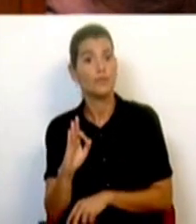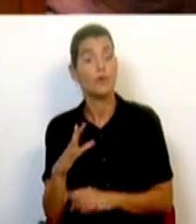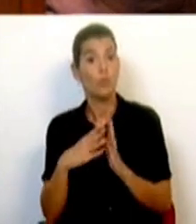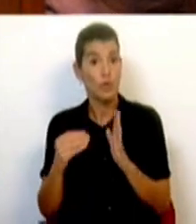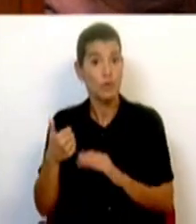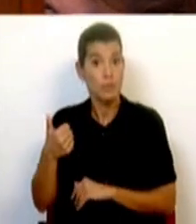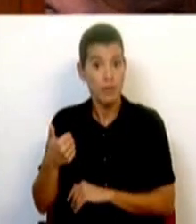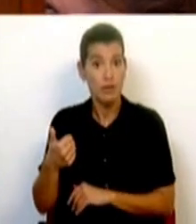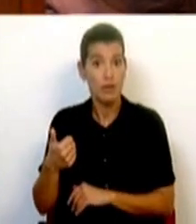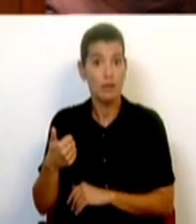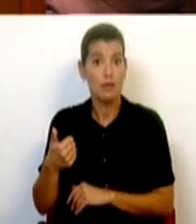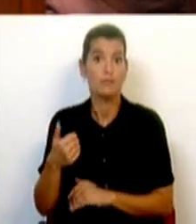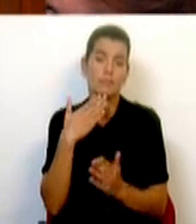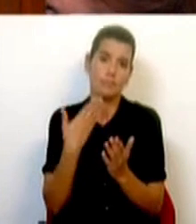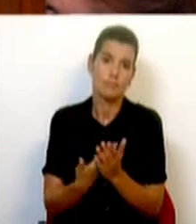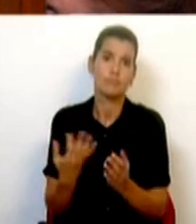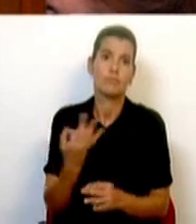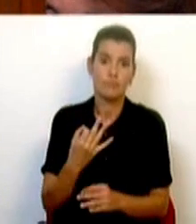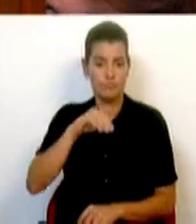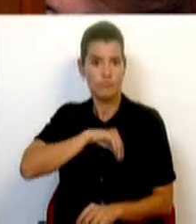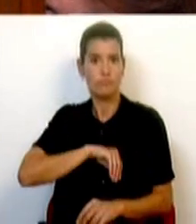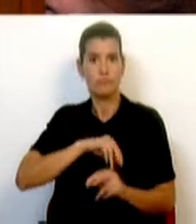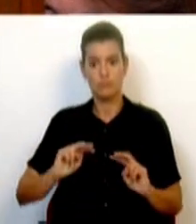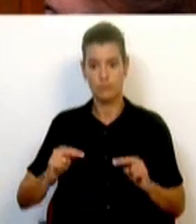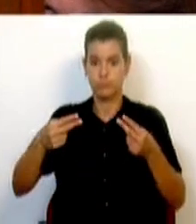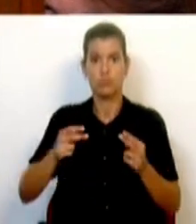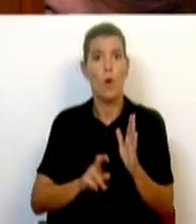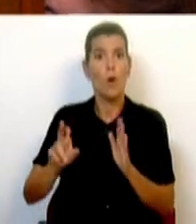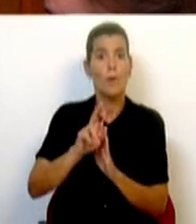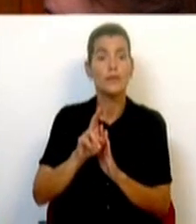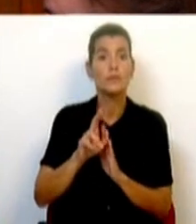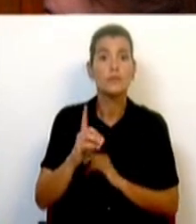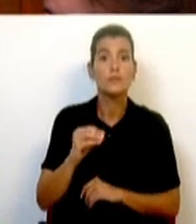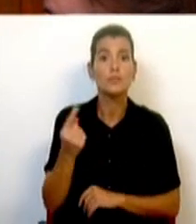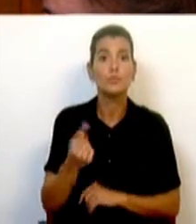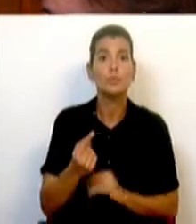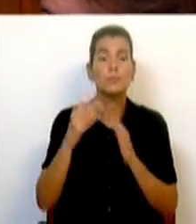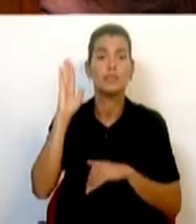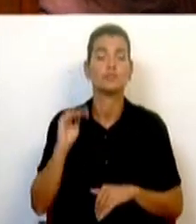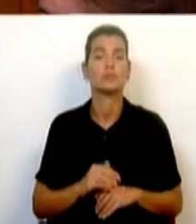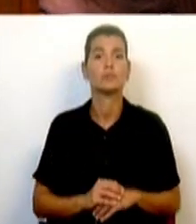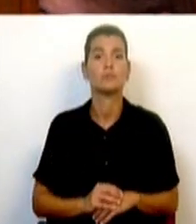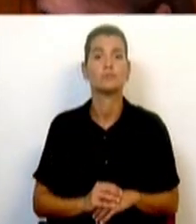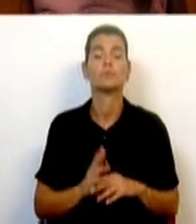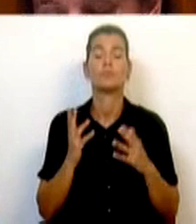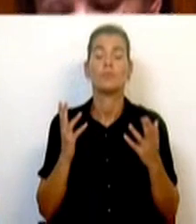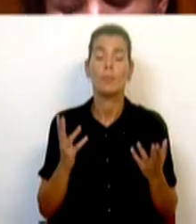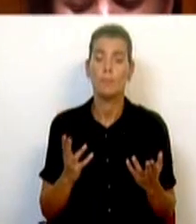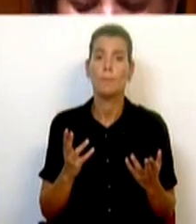B terão um aumento de remuneração superior a 60%.